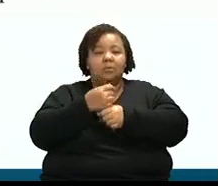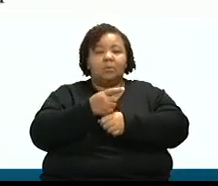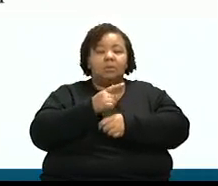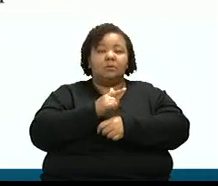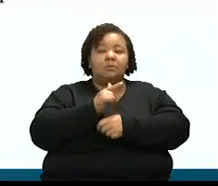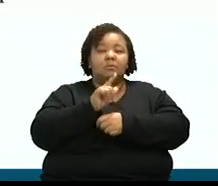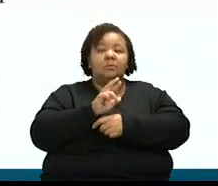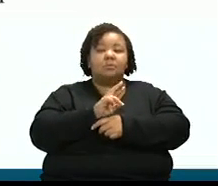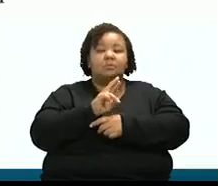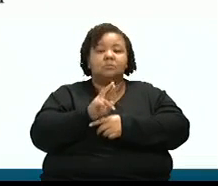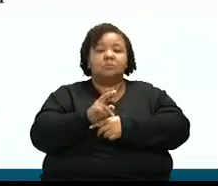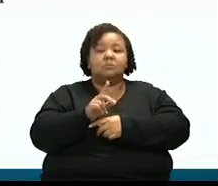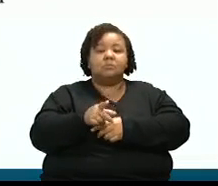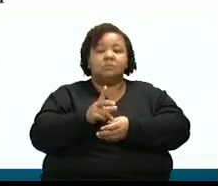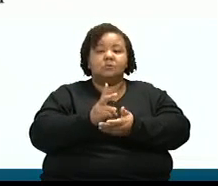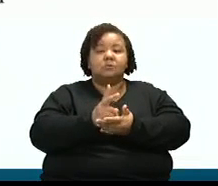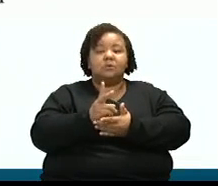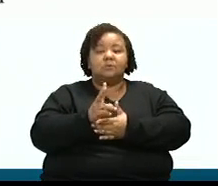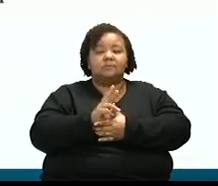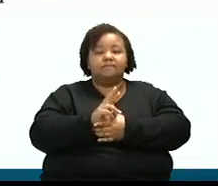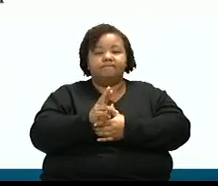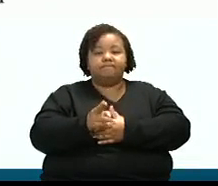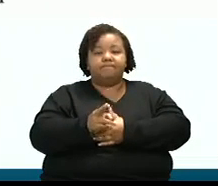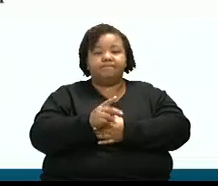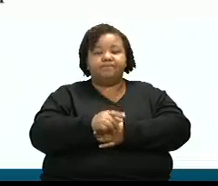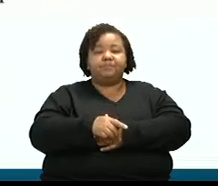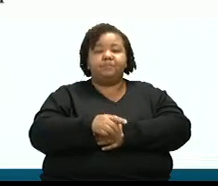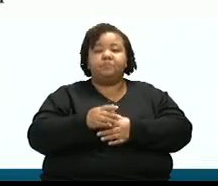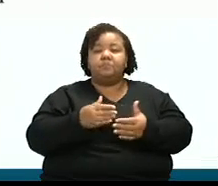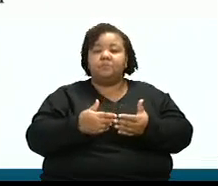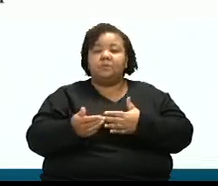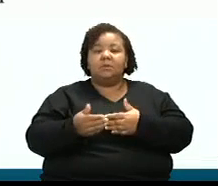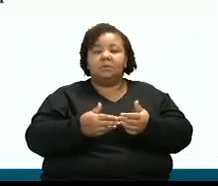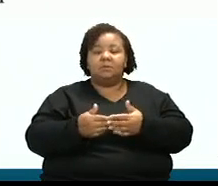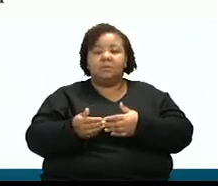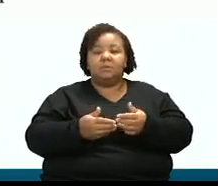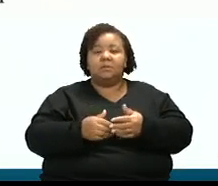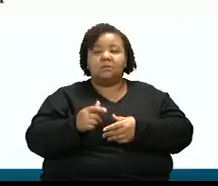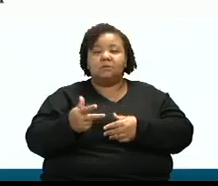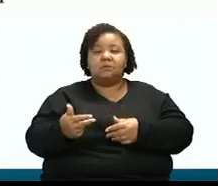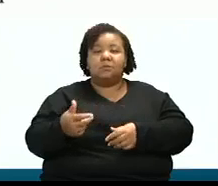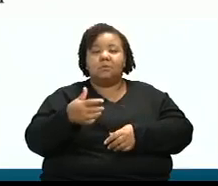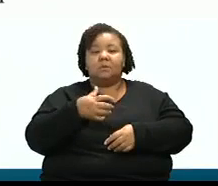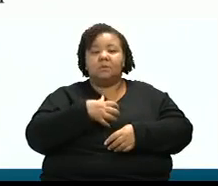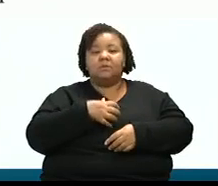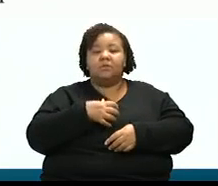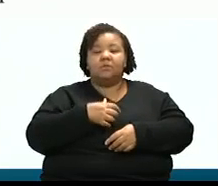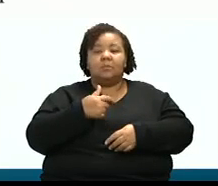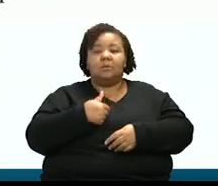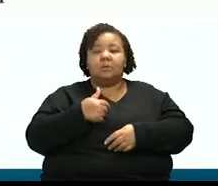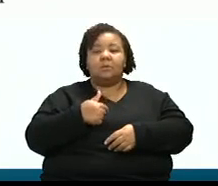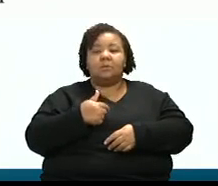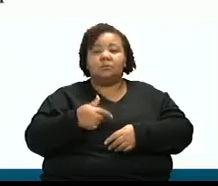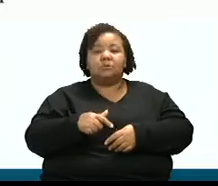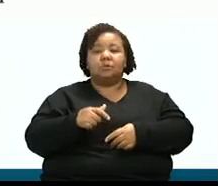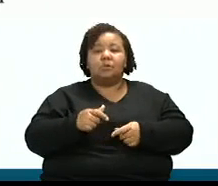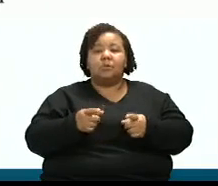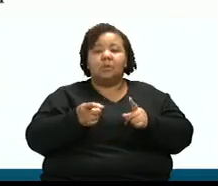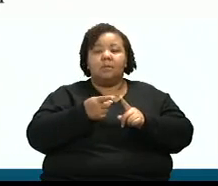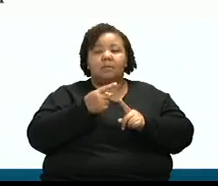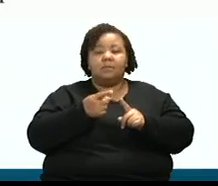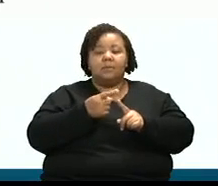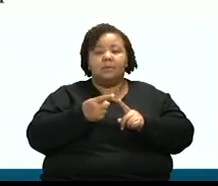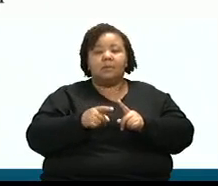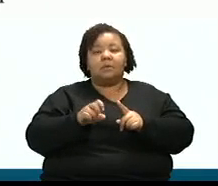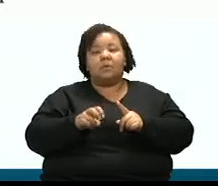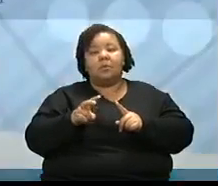obtenho exatamente o mesmo resultado. Então, independente de qual é a forma que eu tomo, se eu tomo a primeira forma, se